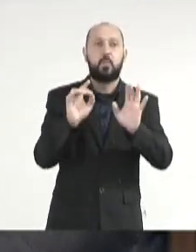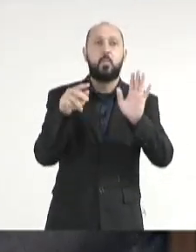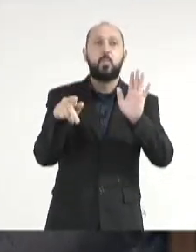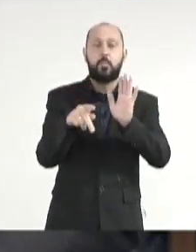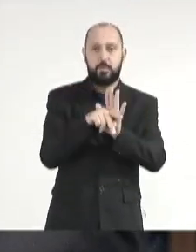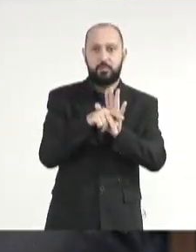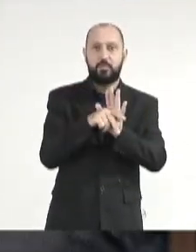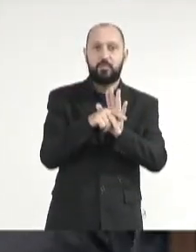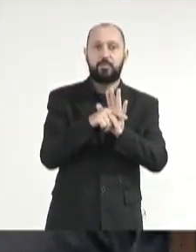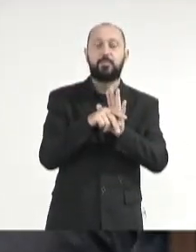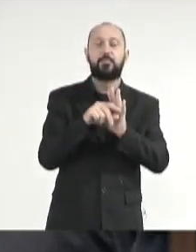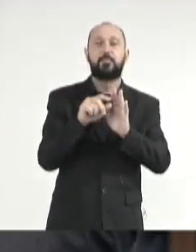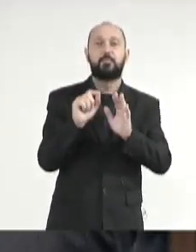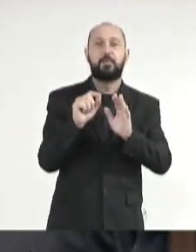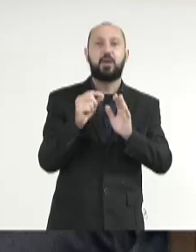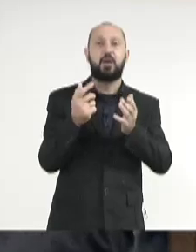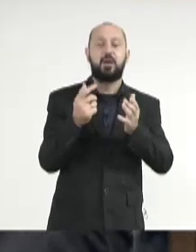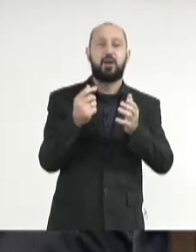específico para